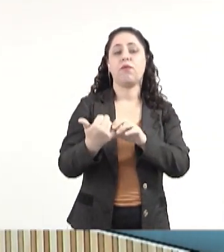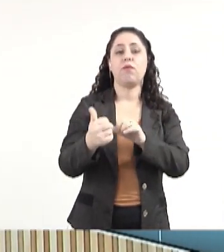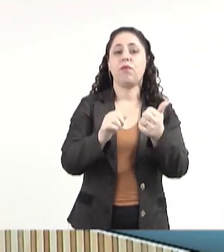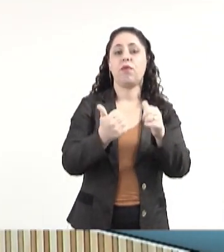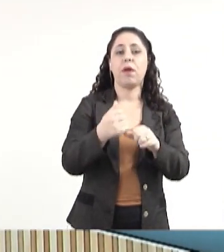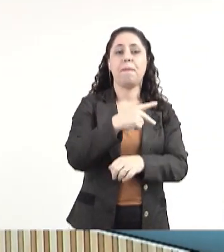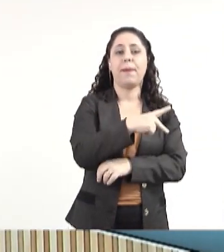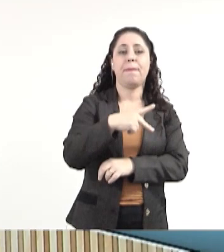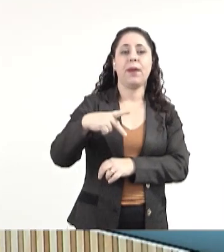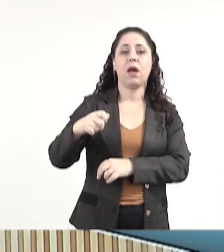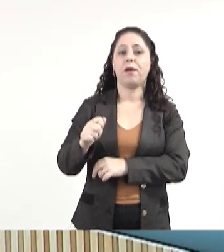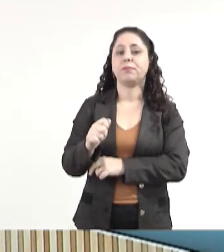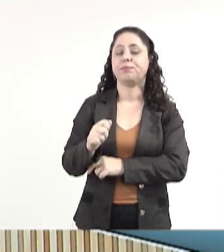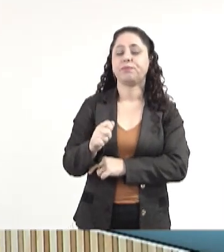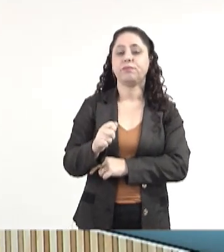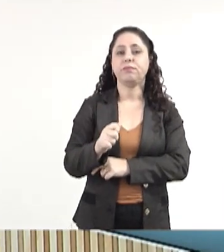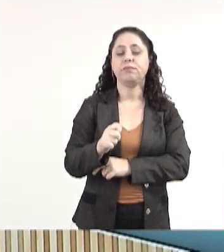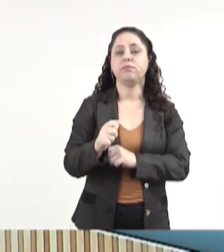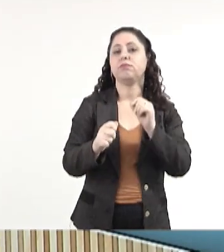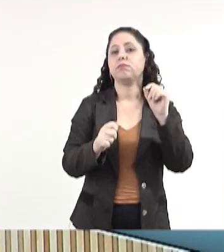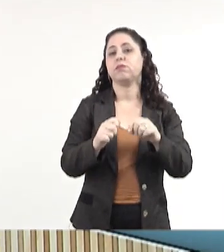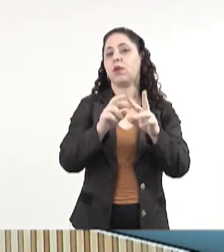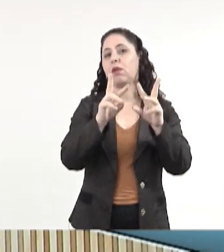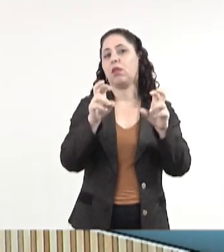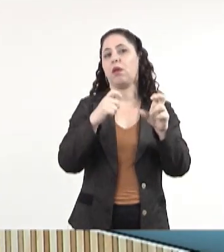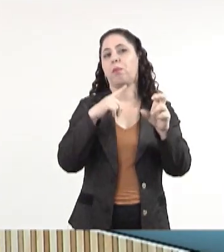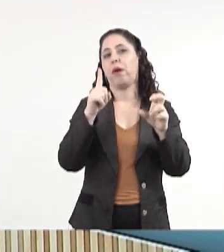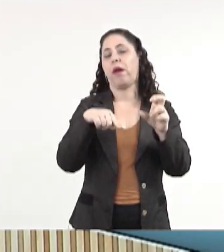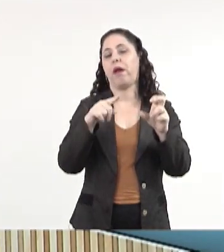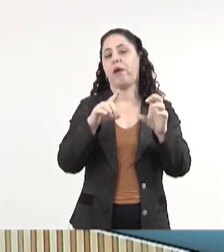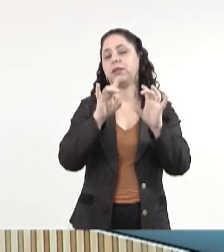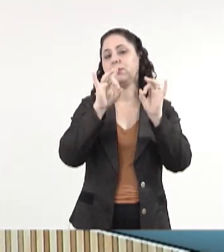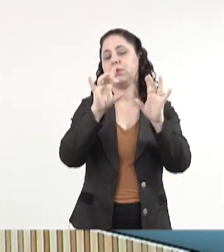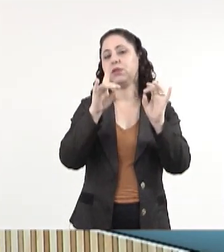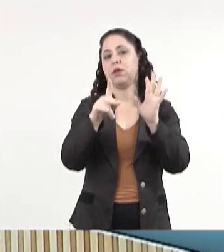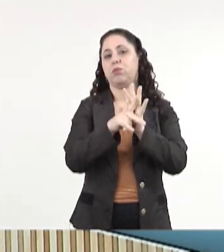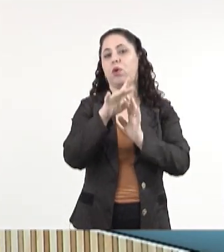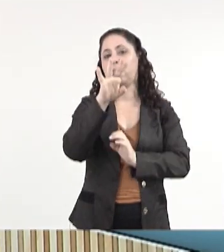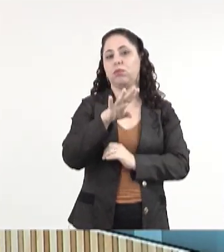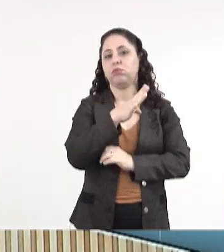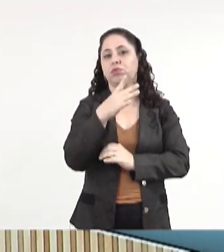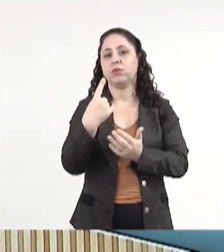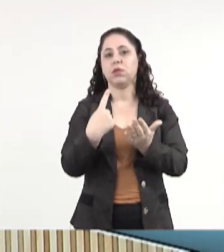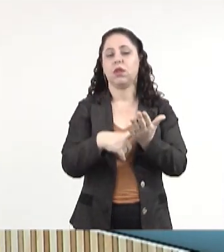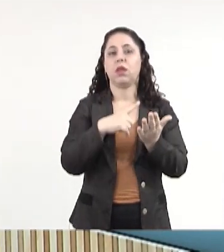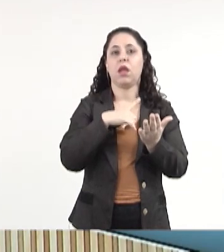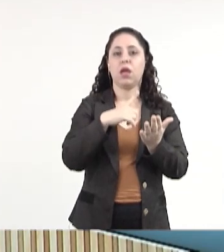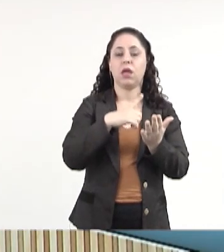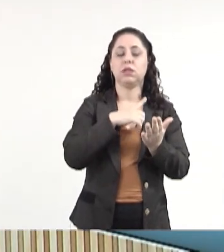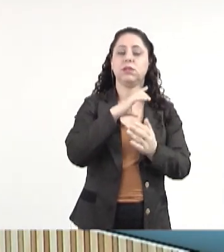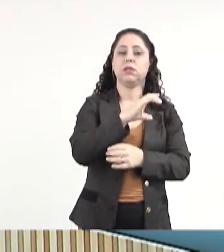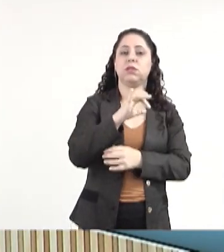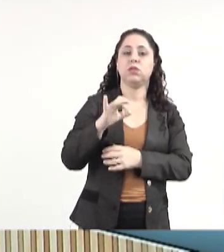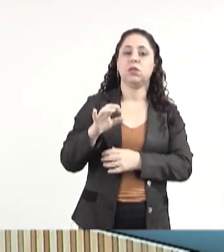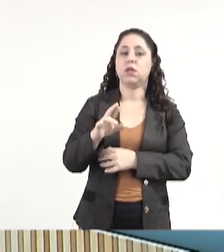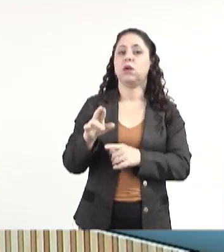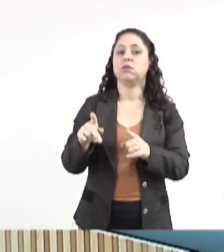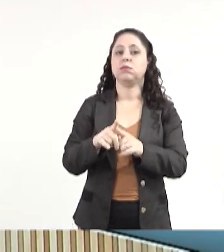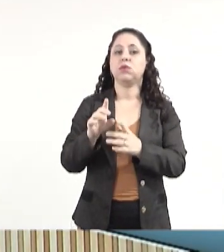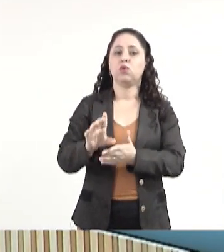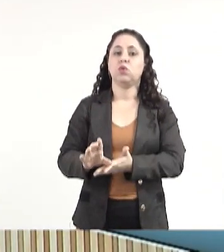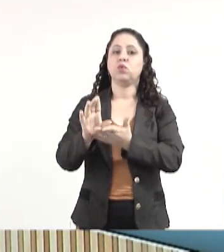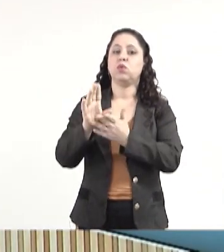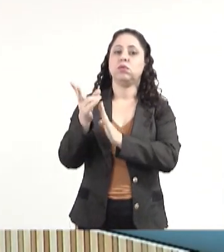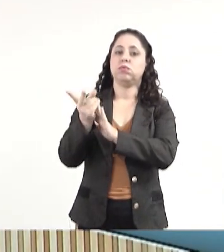revisão do plano plurianual. Essa matéria, de maneira excepcional, ela passa tanto pela CCJR como também